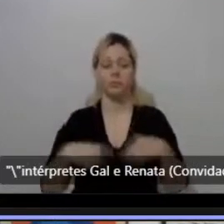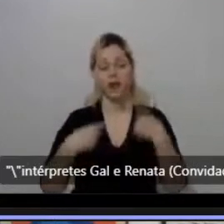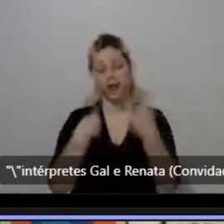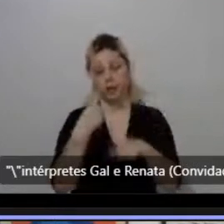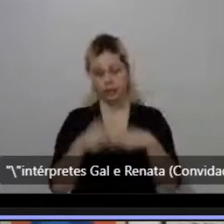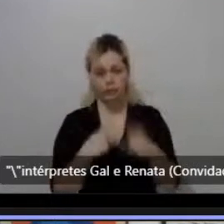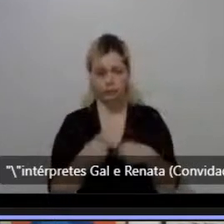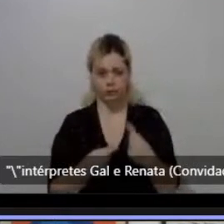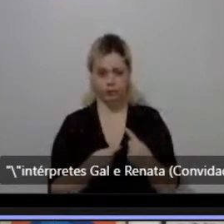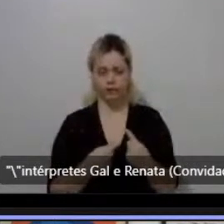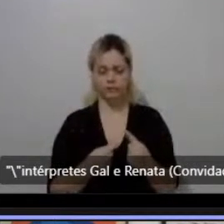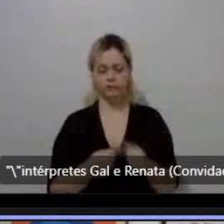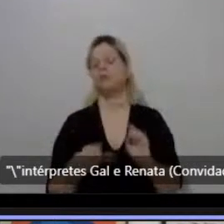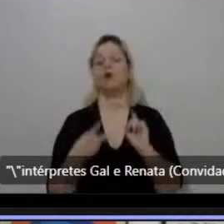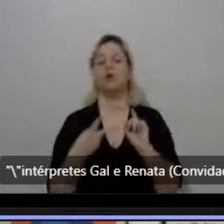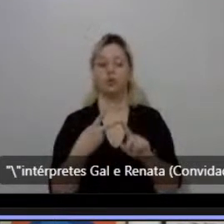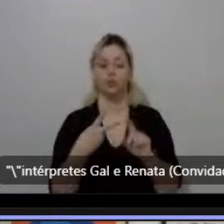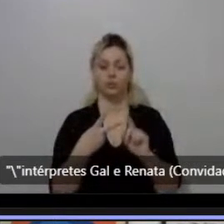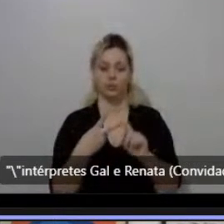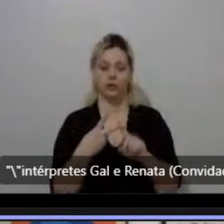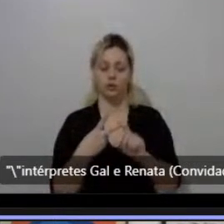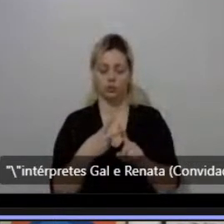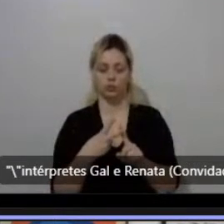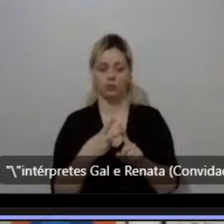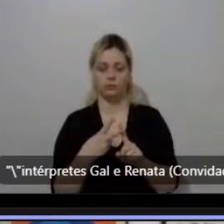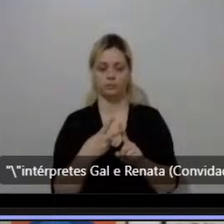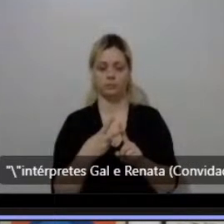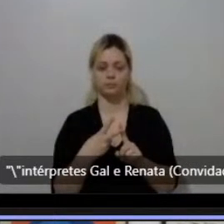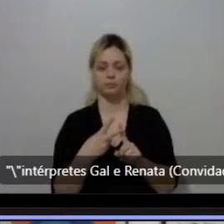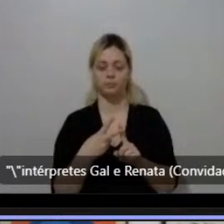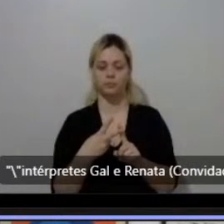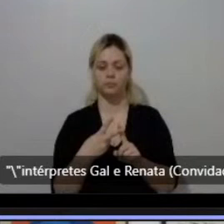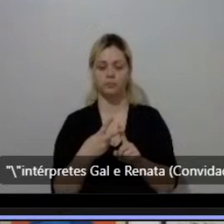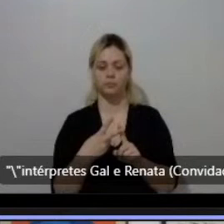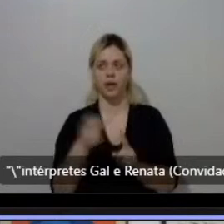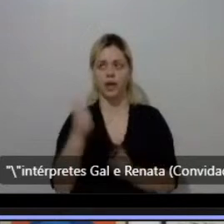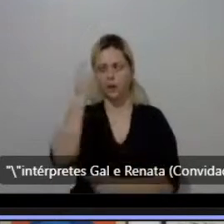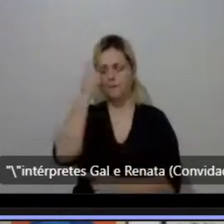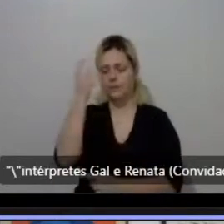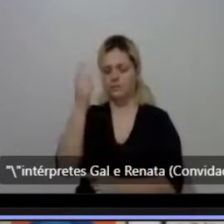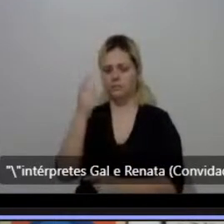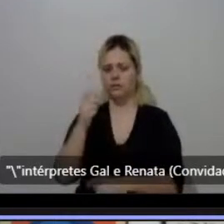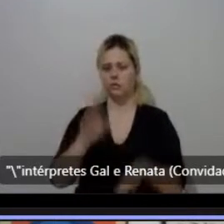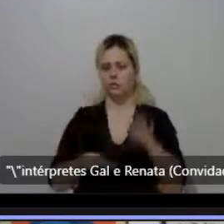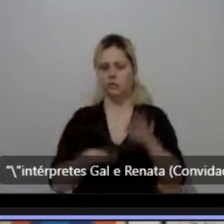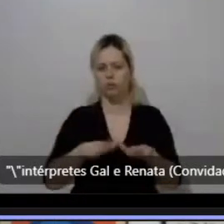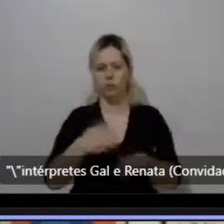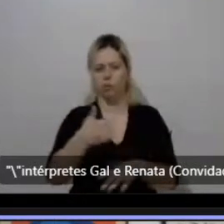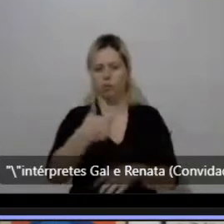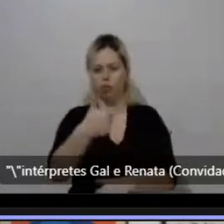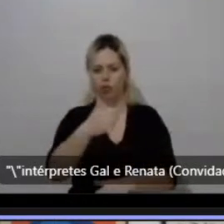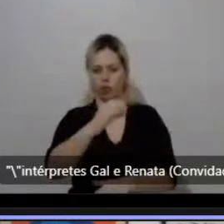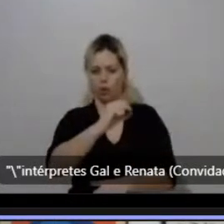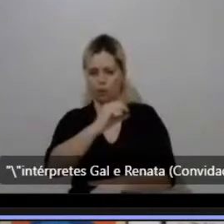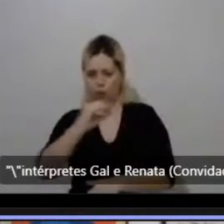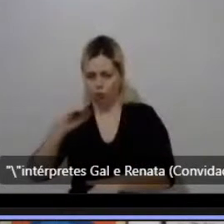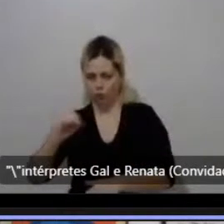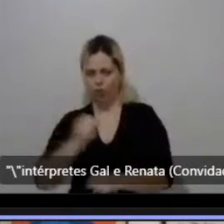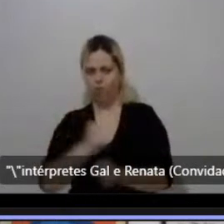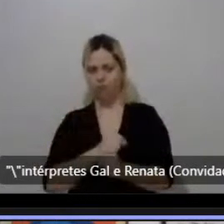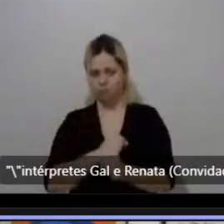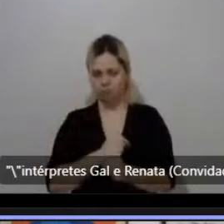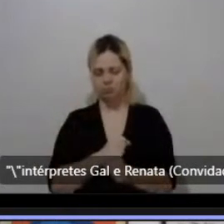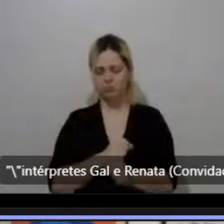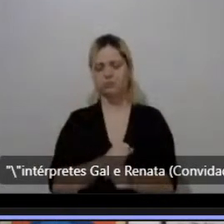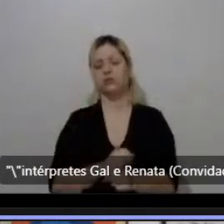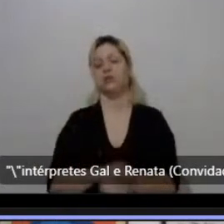Depois, um segundo momento, né, de inflexão, né, no início aí dos anos 2000, onde a